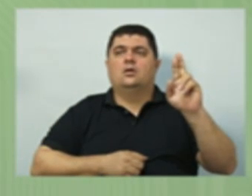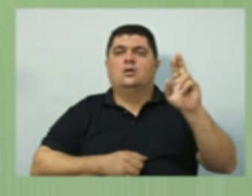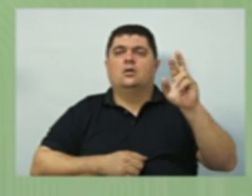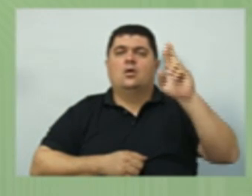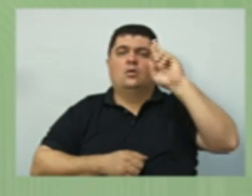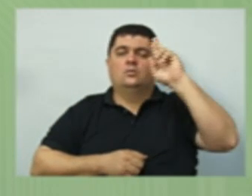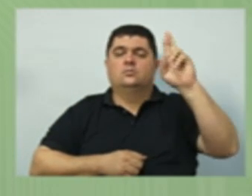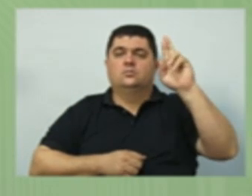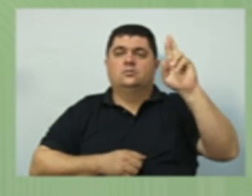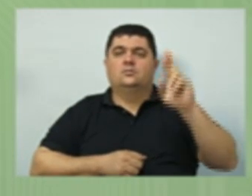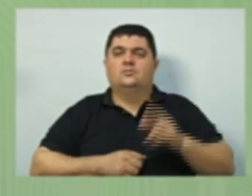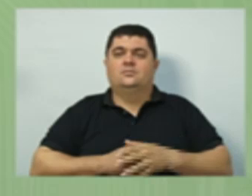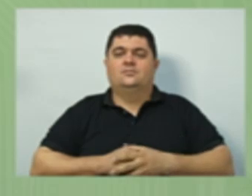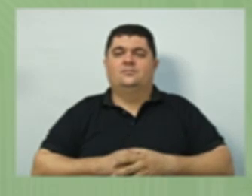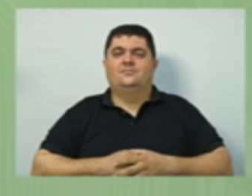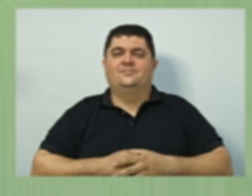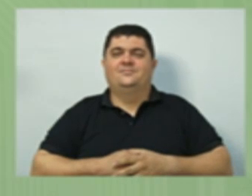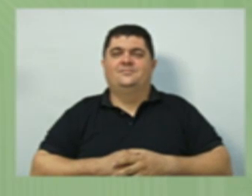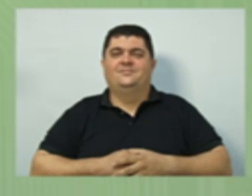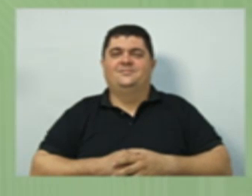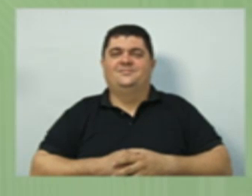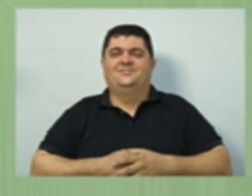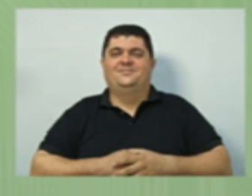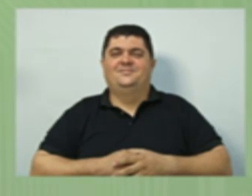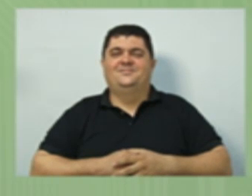E aí, você chegou a uma conclusão?